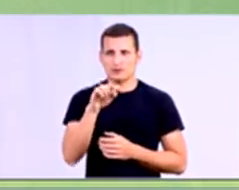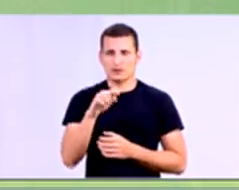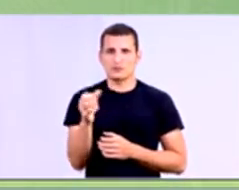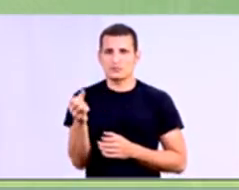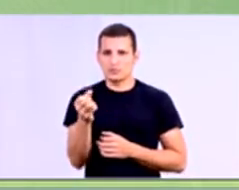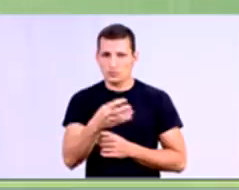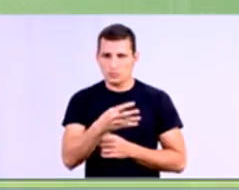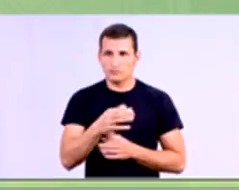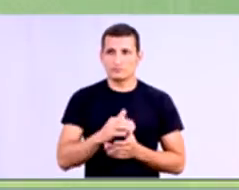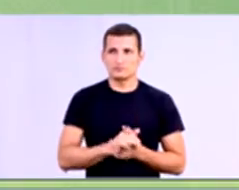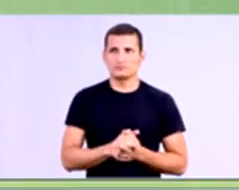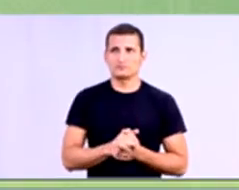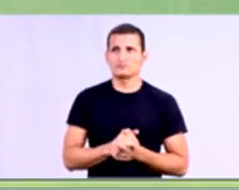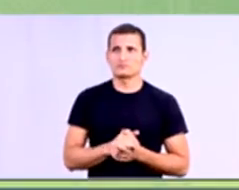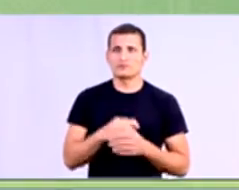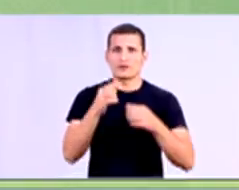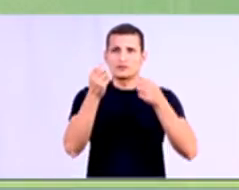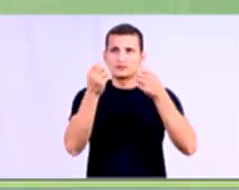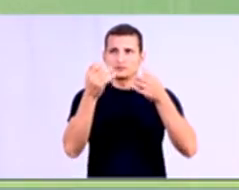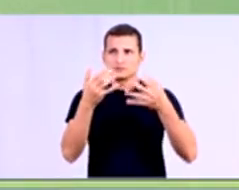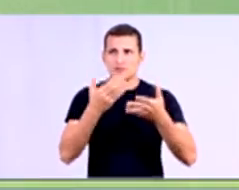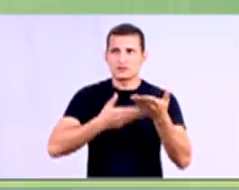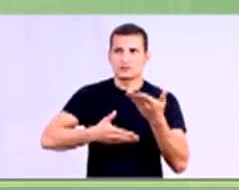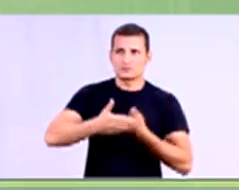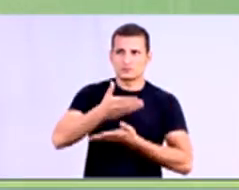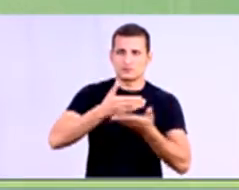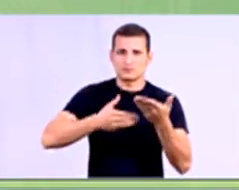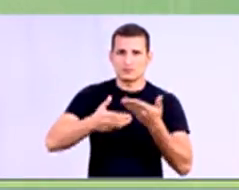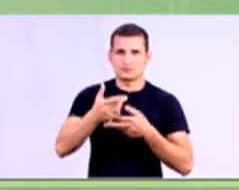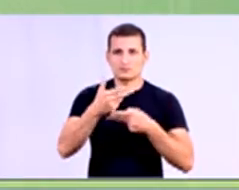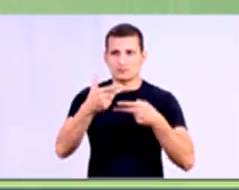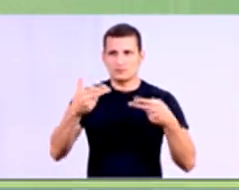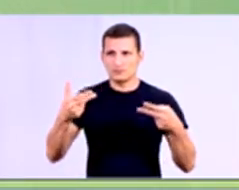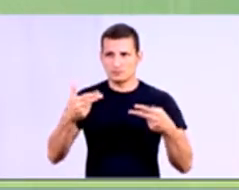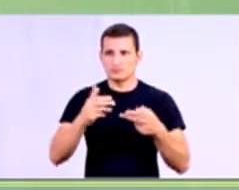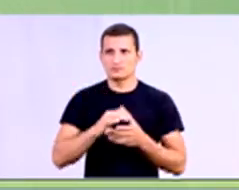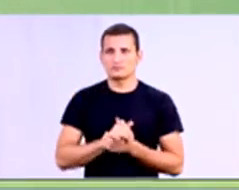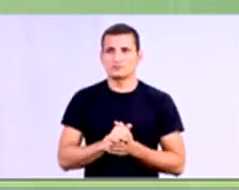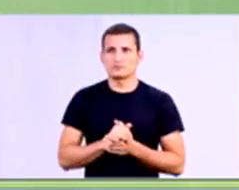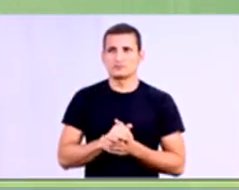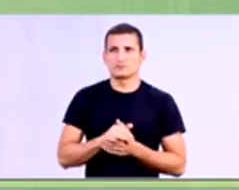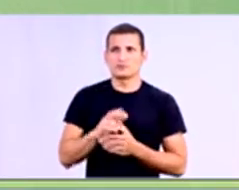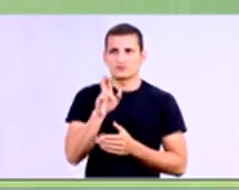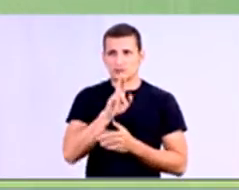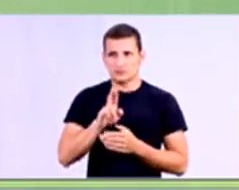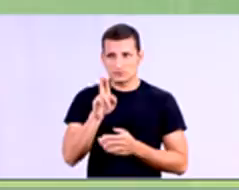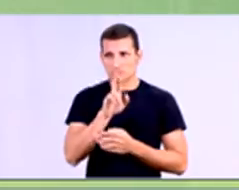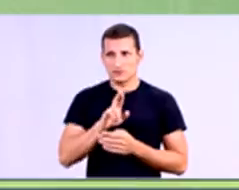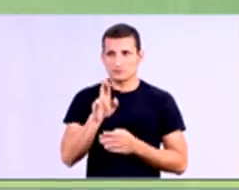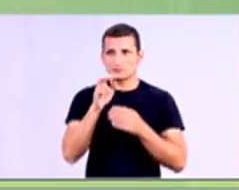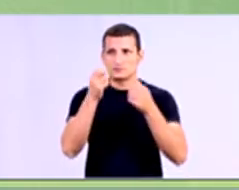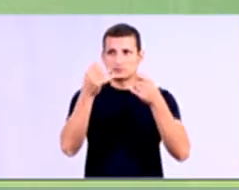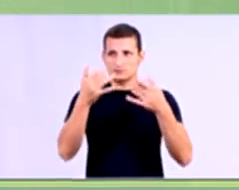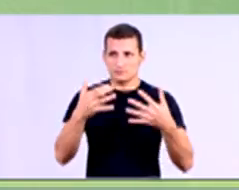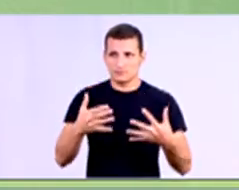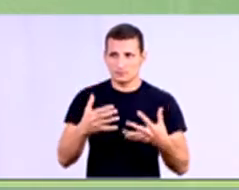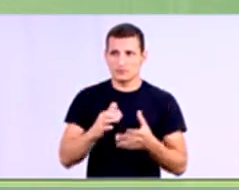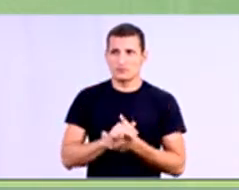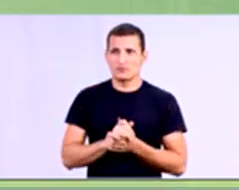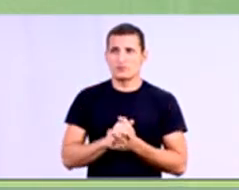recente. Destina-se na descrição dos relacionamentos entre os elementos. Ele é utilizado para